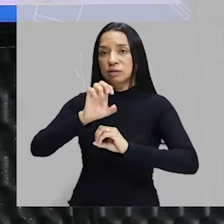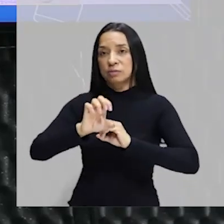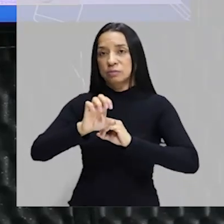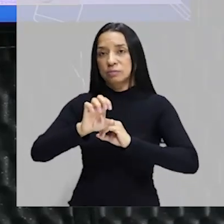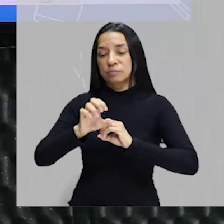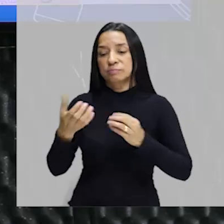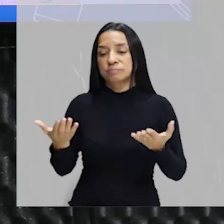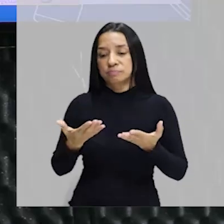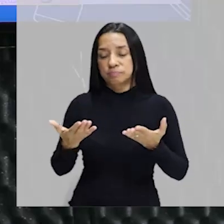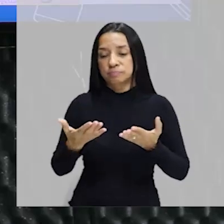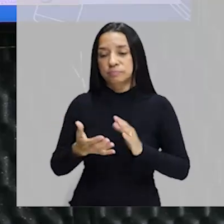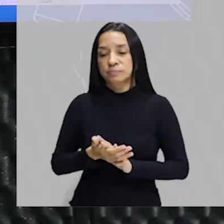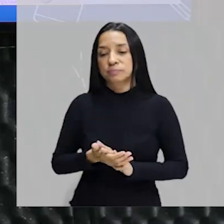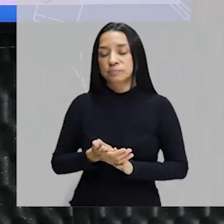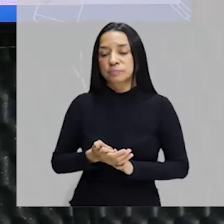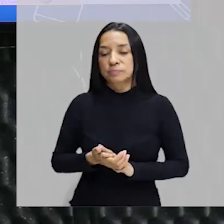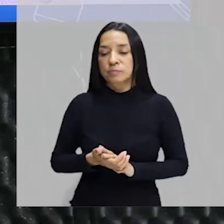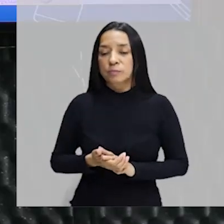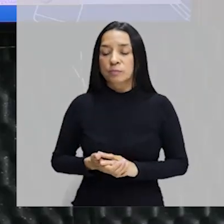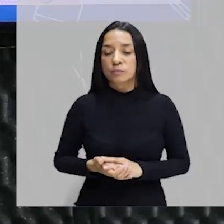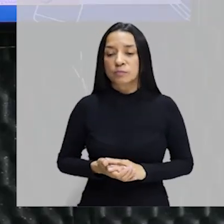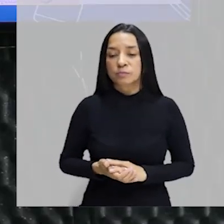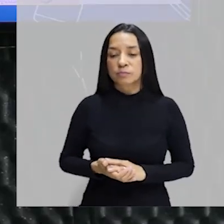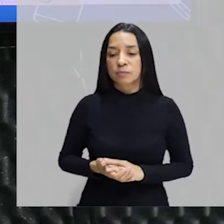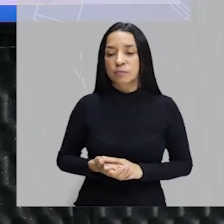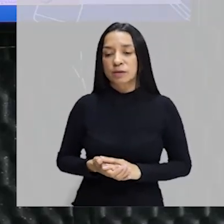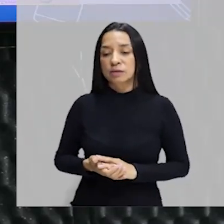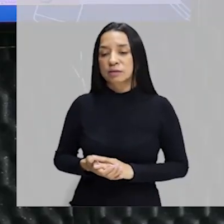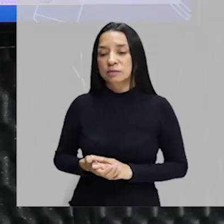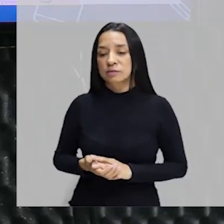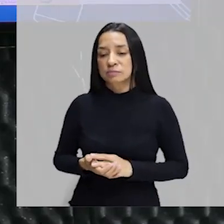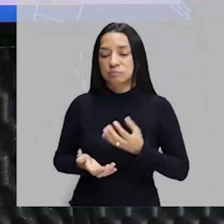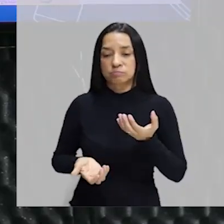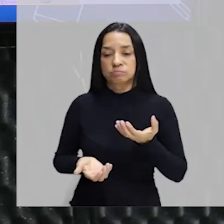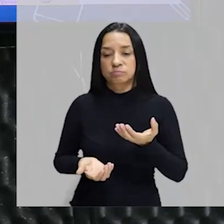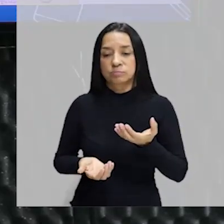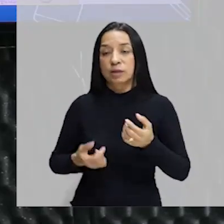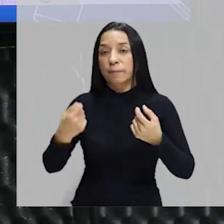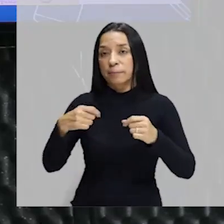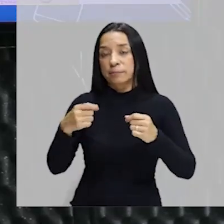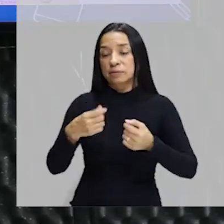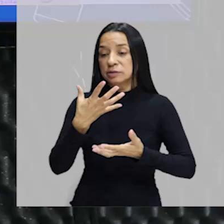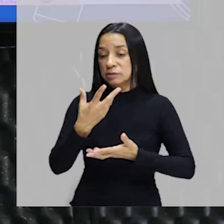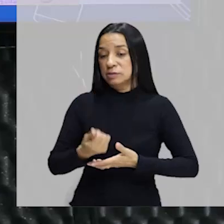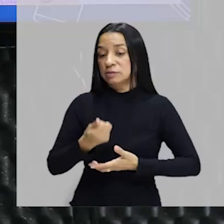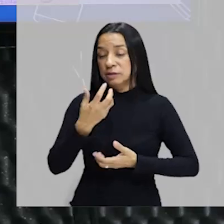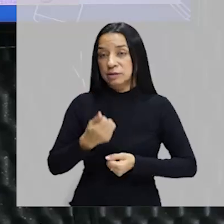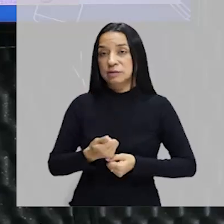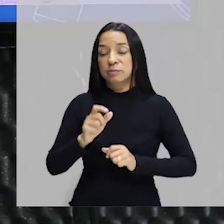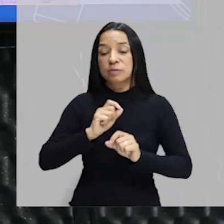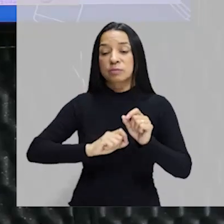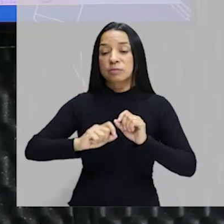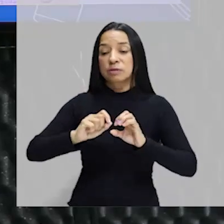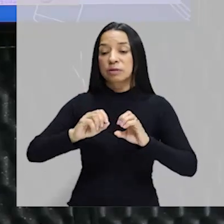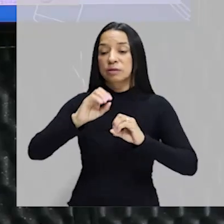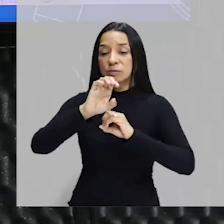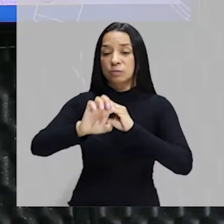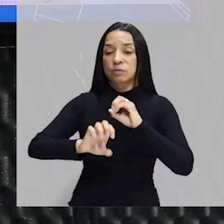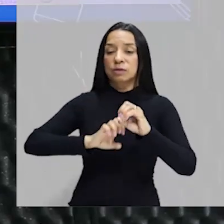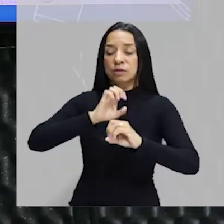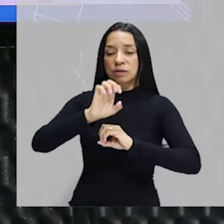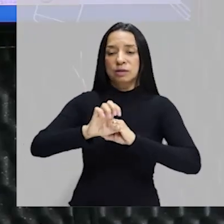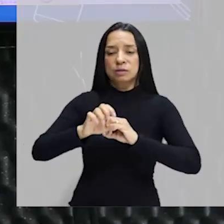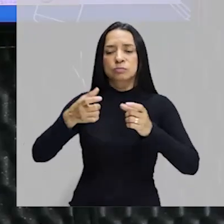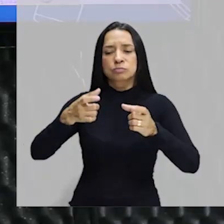Então, para ela ser neutralizada, ela precisa receber elétron. E de onde é que vem esse elétron?